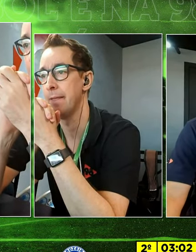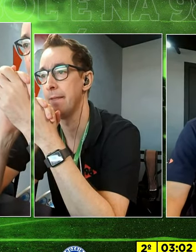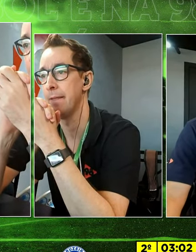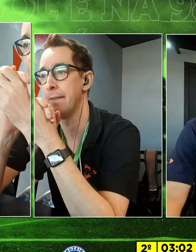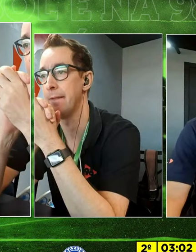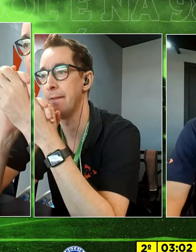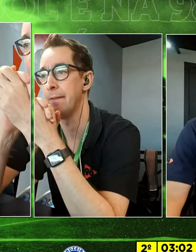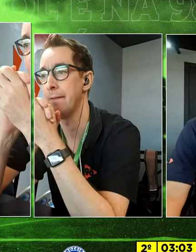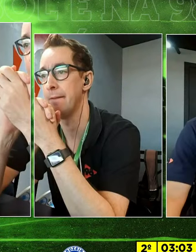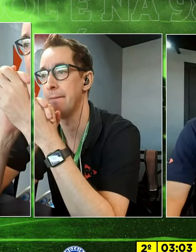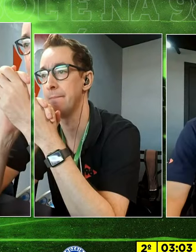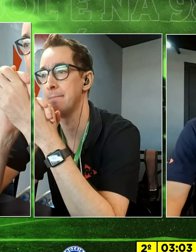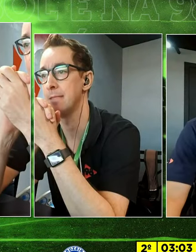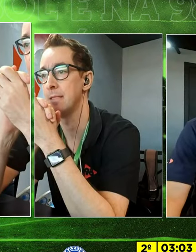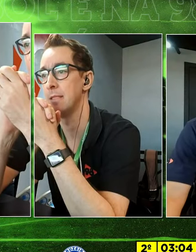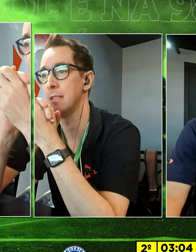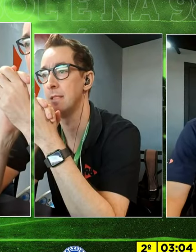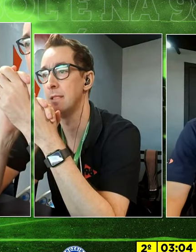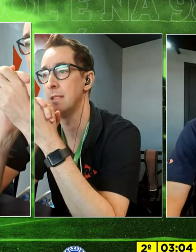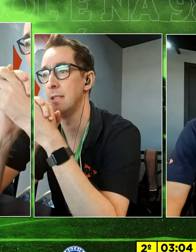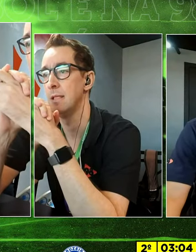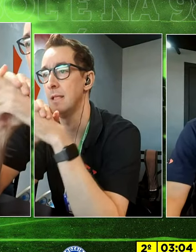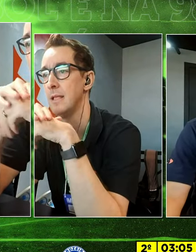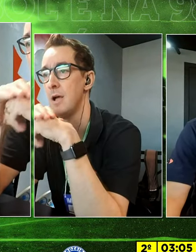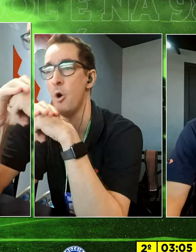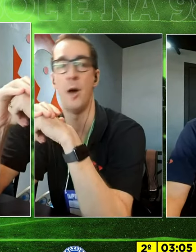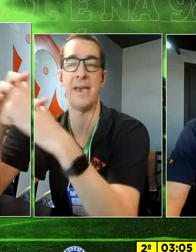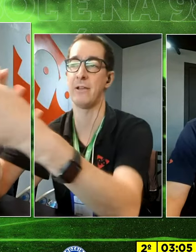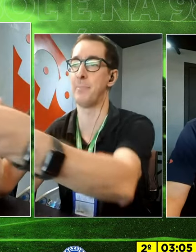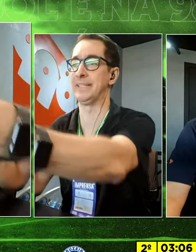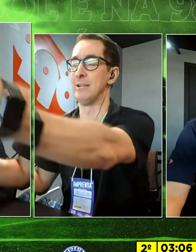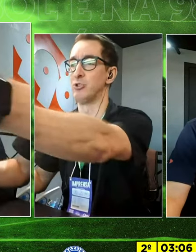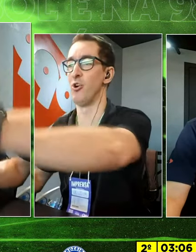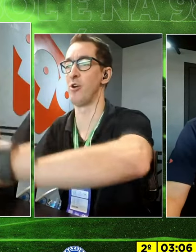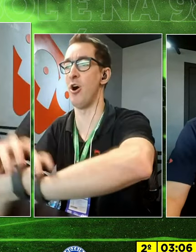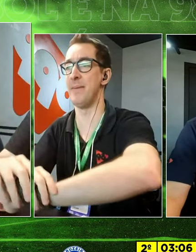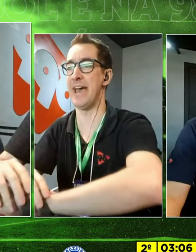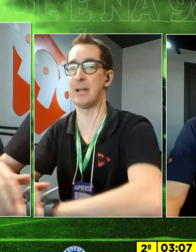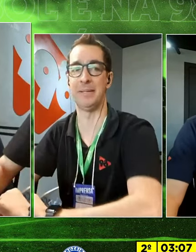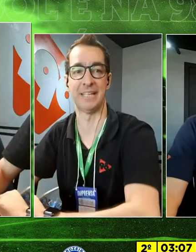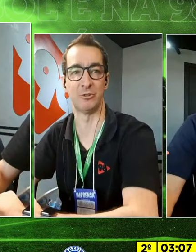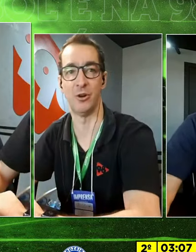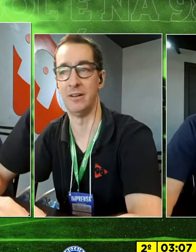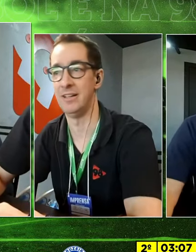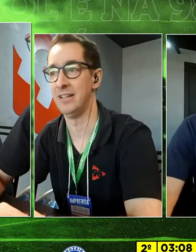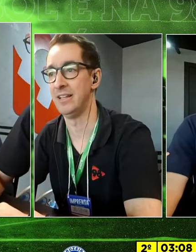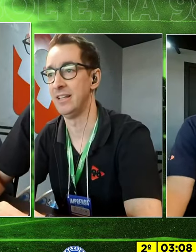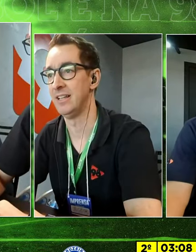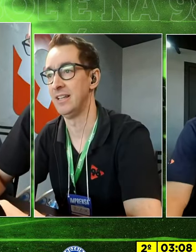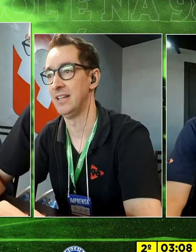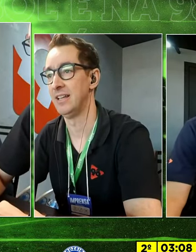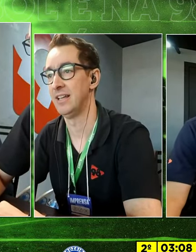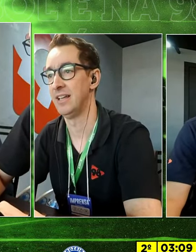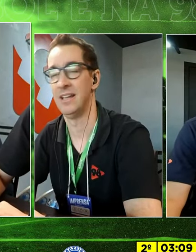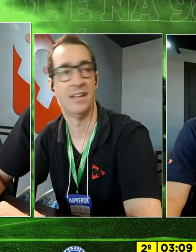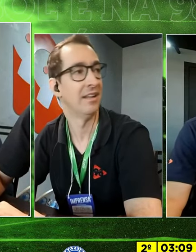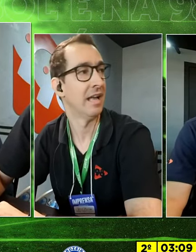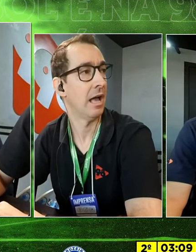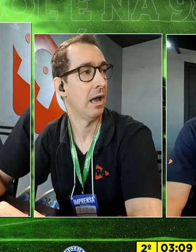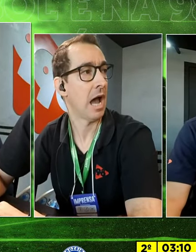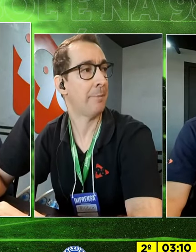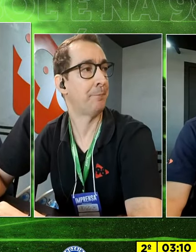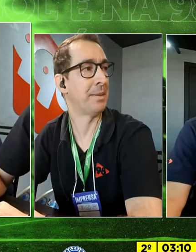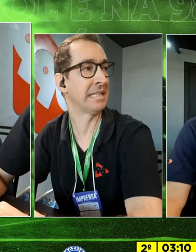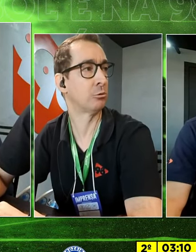perigoso pedi pedi a bola o hul é e essa pipoca do Paulinho aí é de micro-ondas viu porque ela é rápida demais todo o jogo